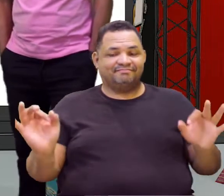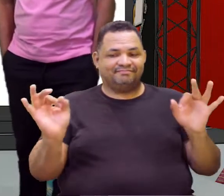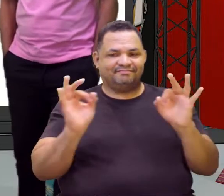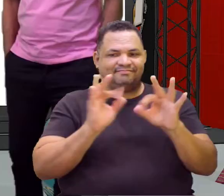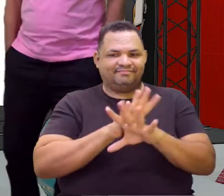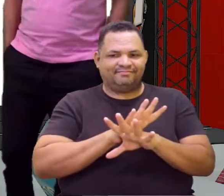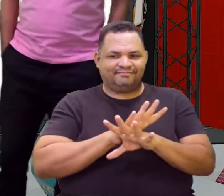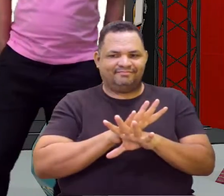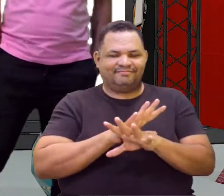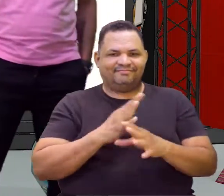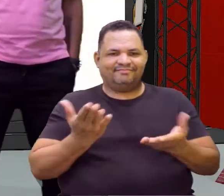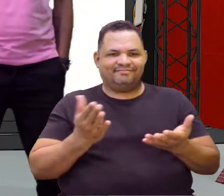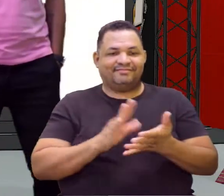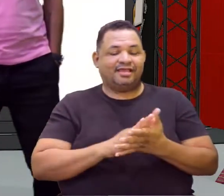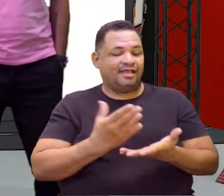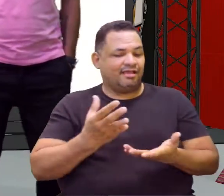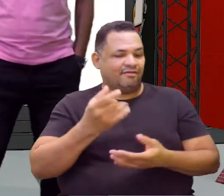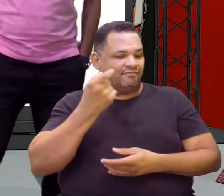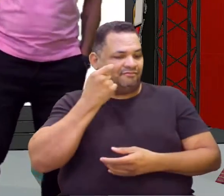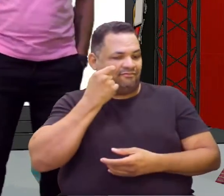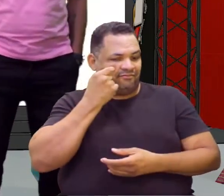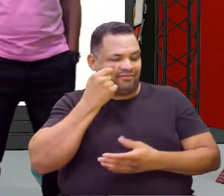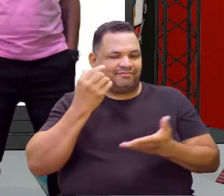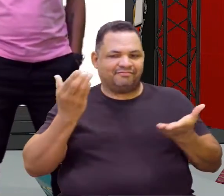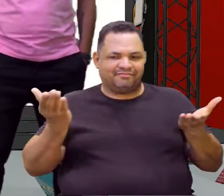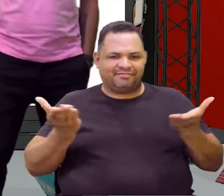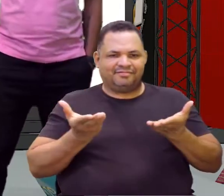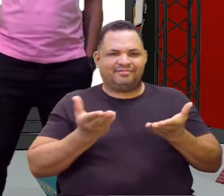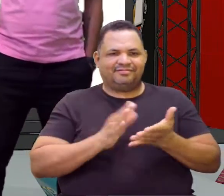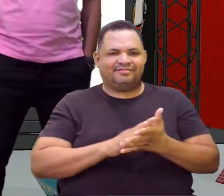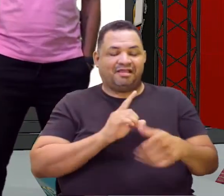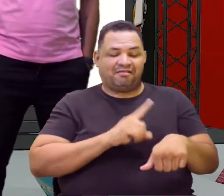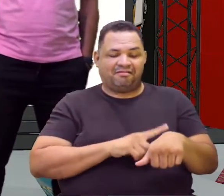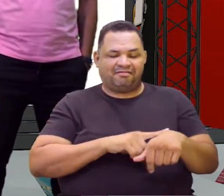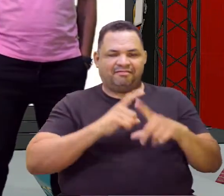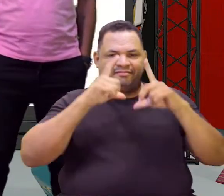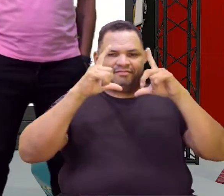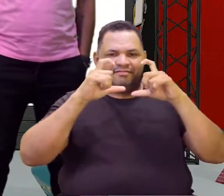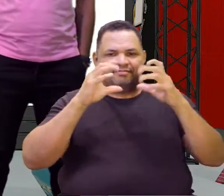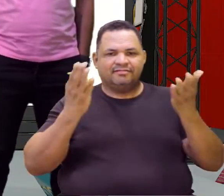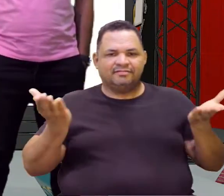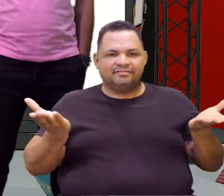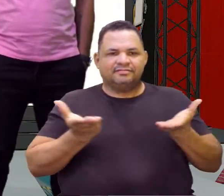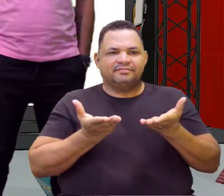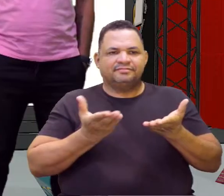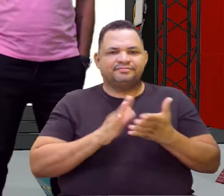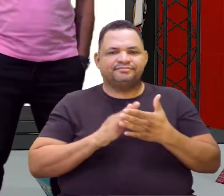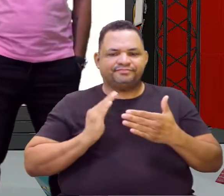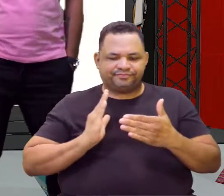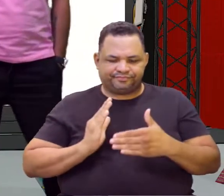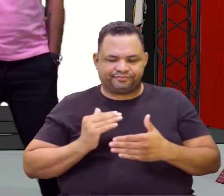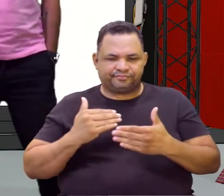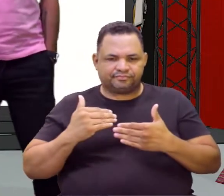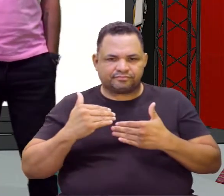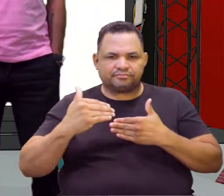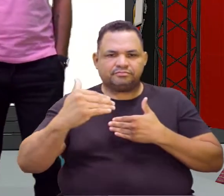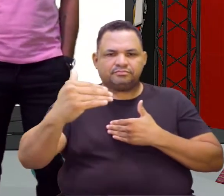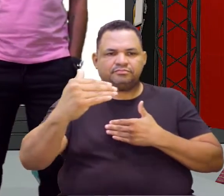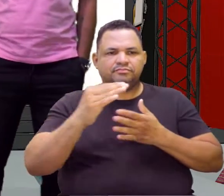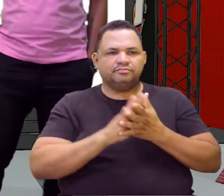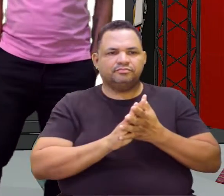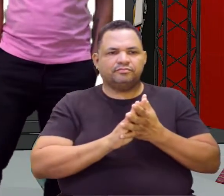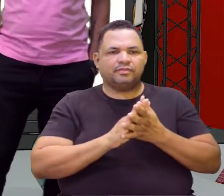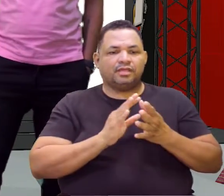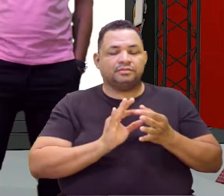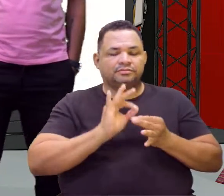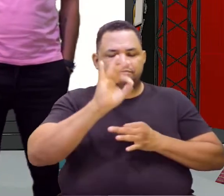Pronto, aqui sim, a gente faz ao vivo e a cores, é na hora da foto, né? Mas agora vamos em frente então, a gente está na parte de geometria